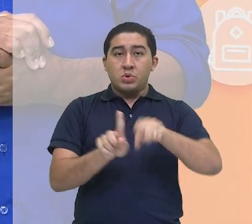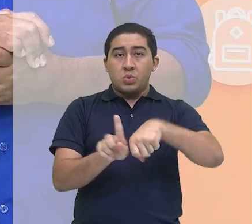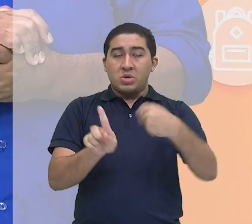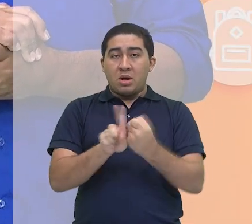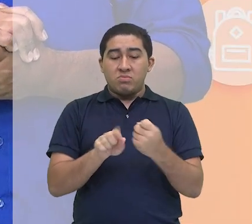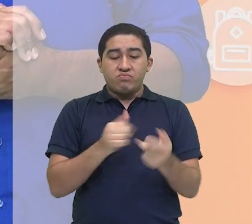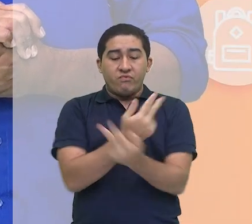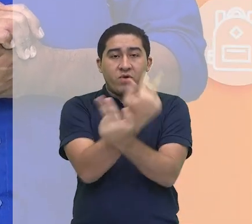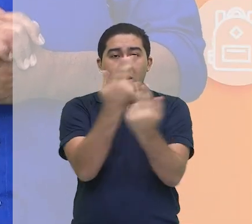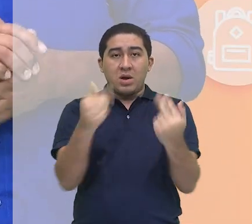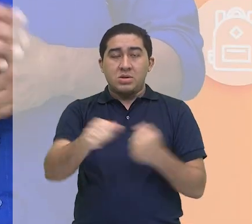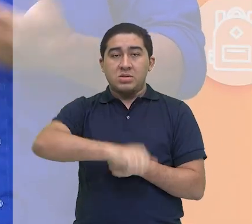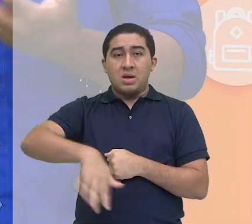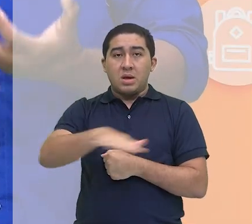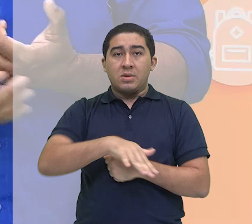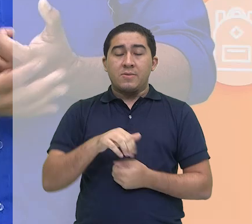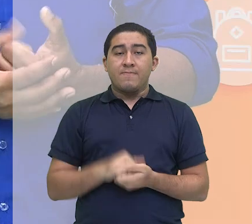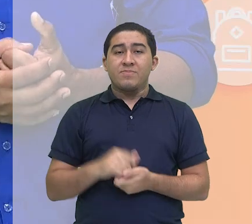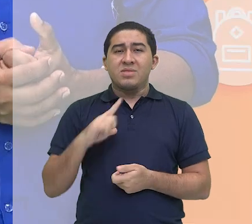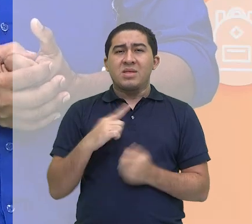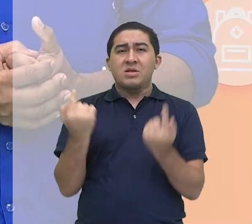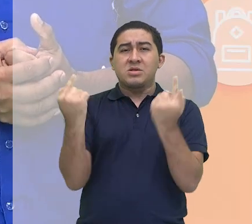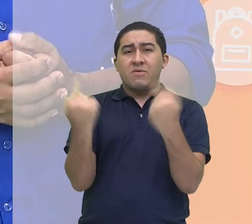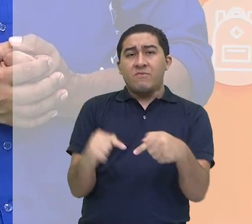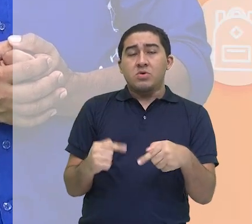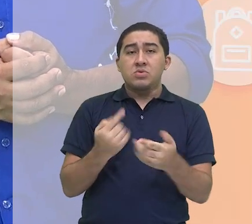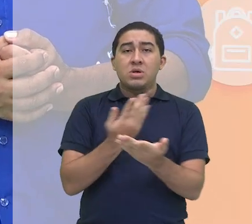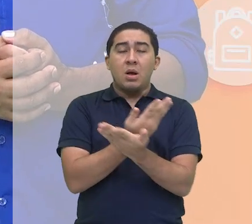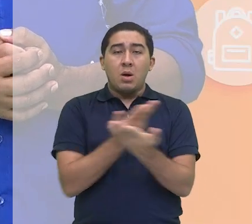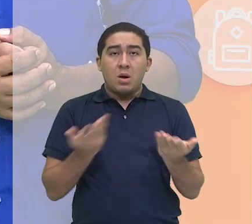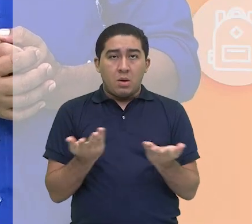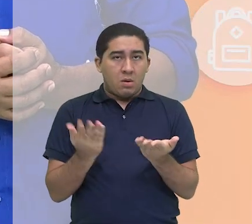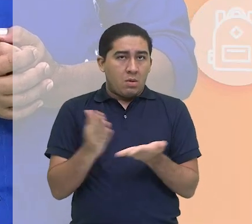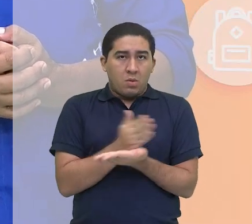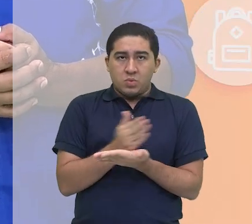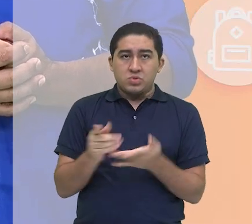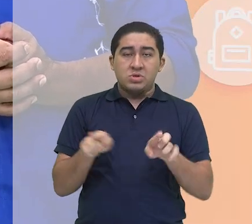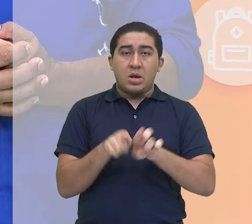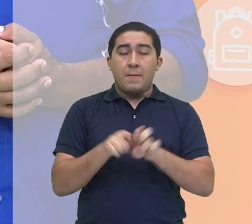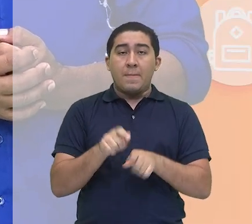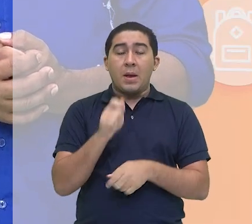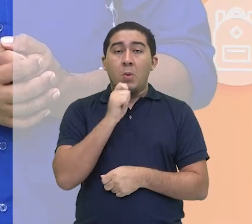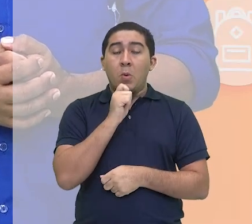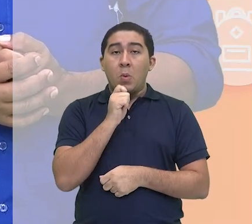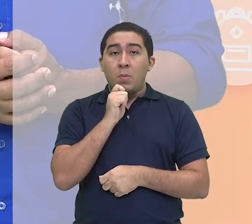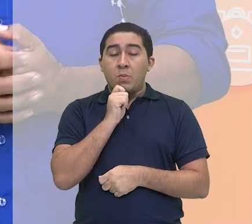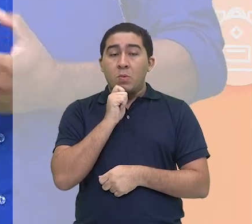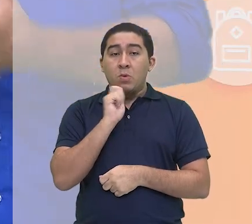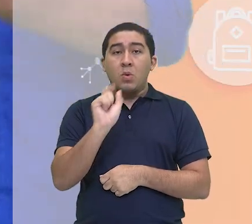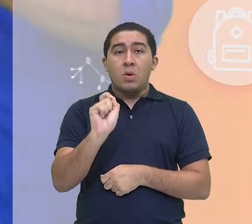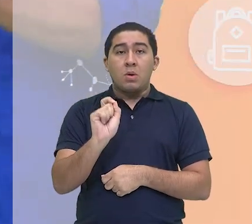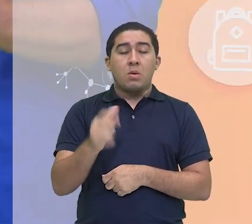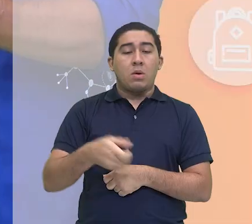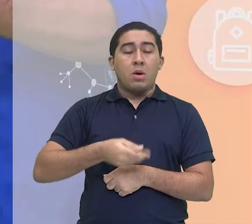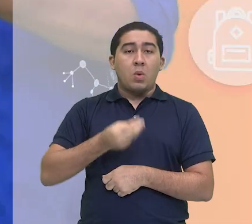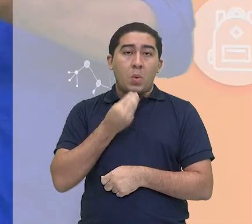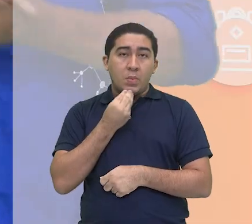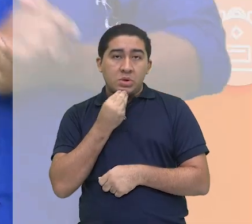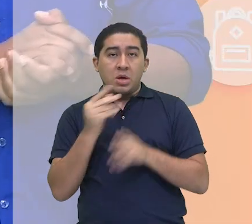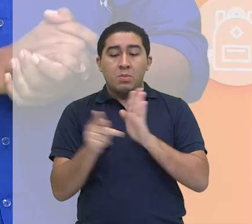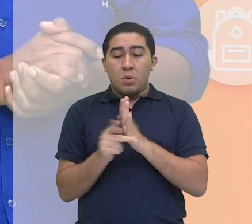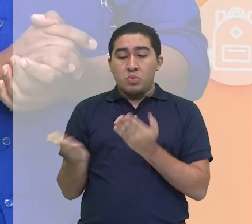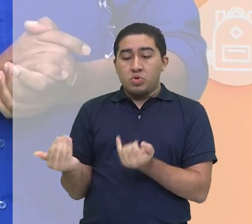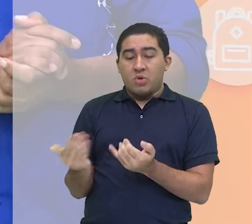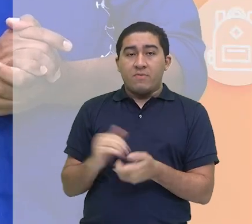né? Mas tem alguns desafios, né, também, e também oportunidades para a juventude, né, que é justamente analisar